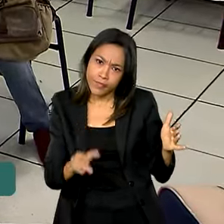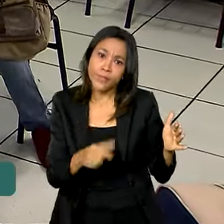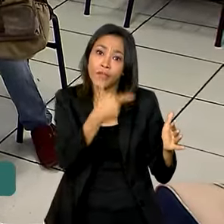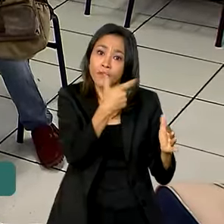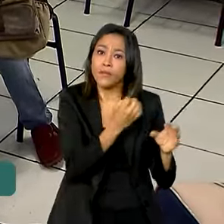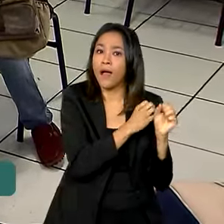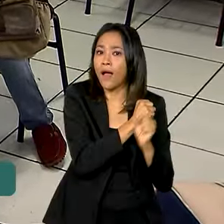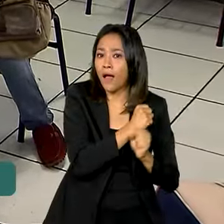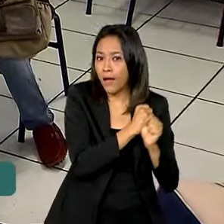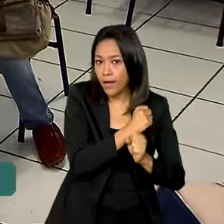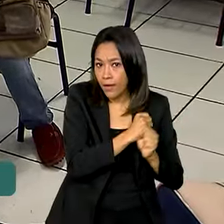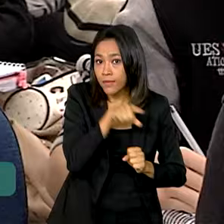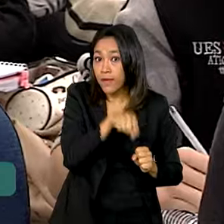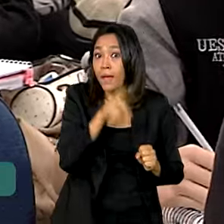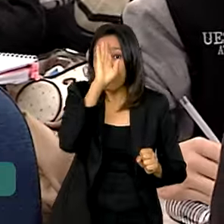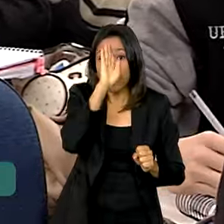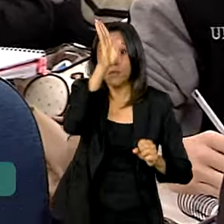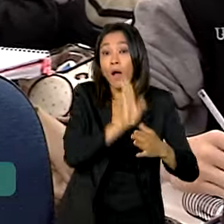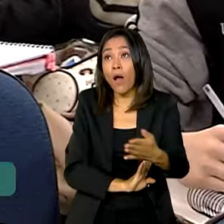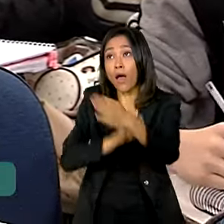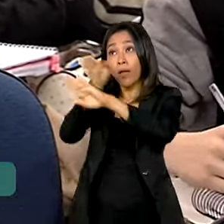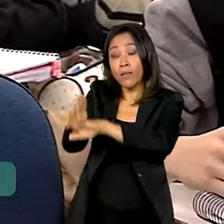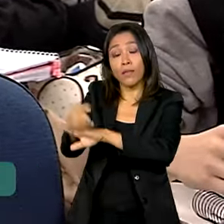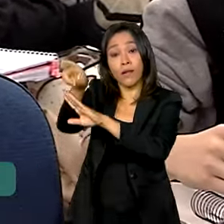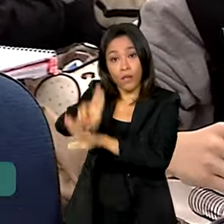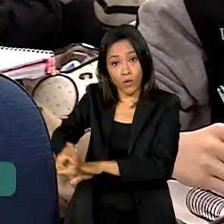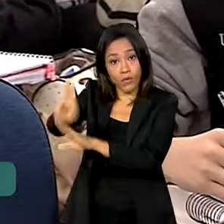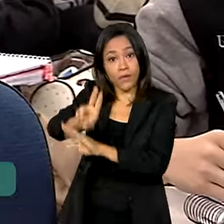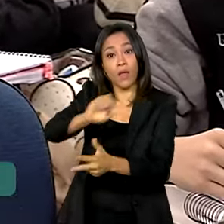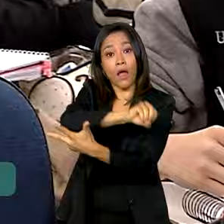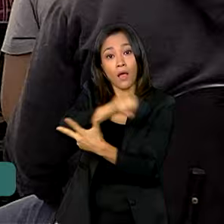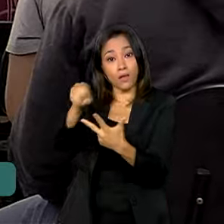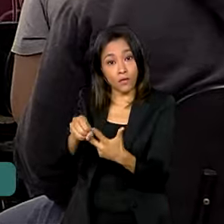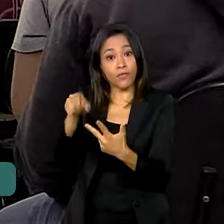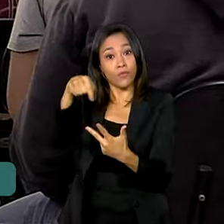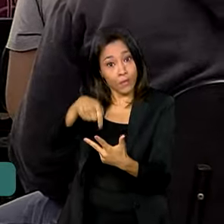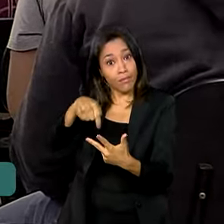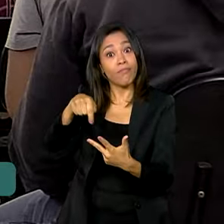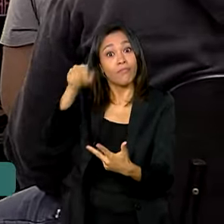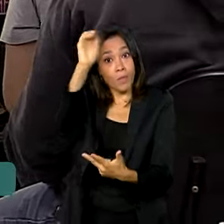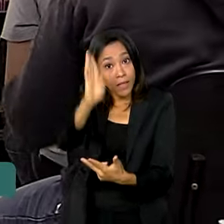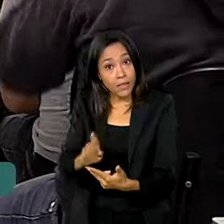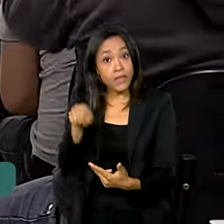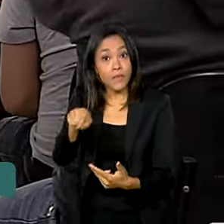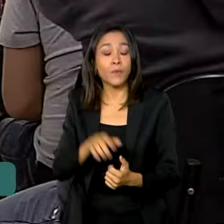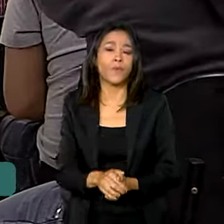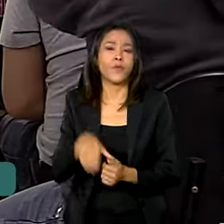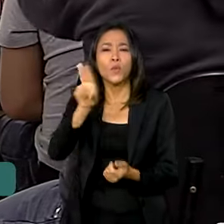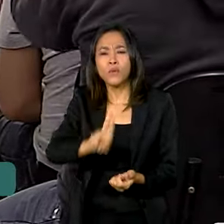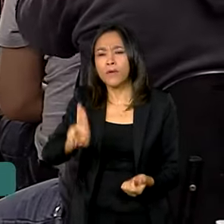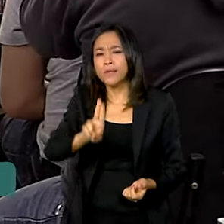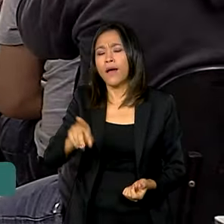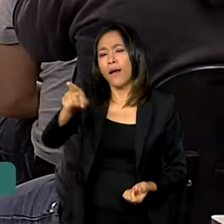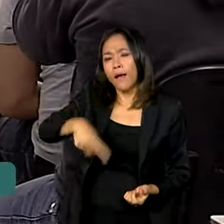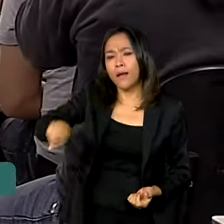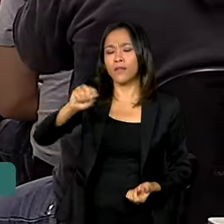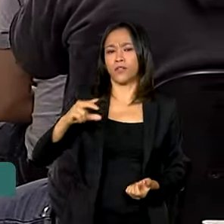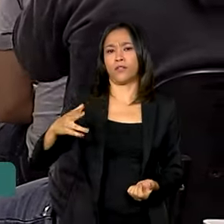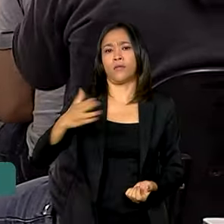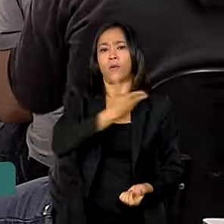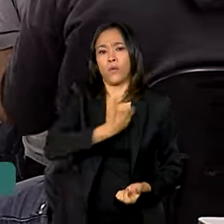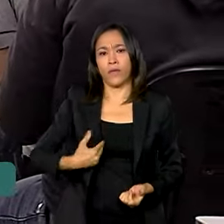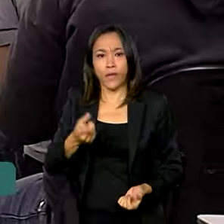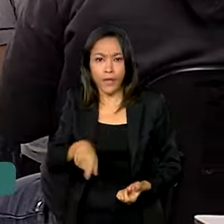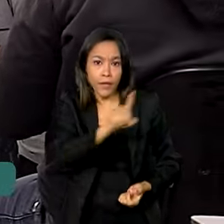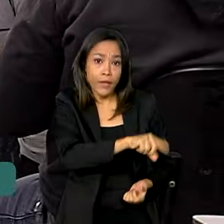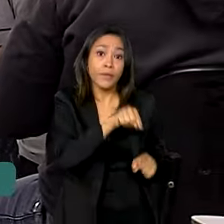existência, tornou-se a principal porta de entrada para a educação superior no Brasil. Instituições de ensino públicas e privadas